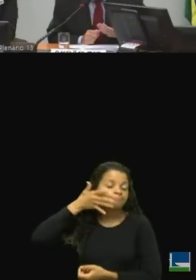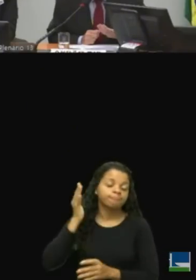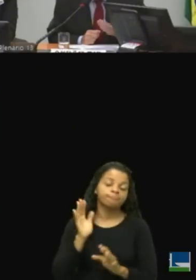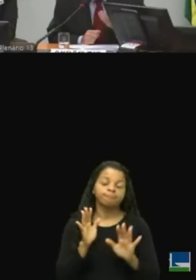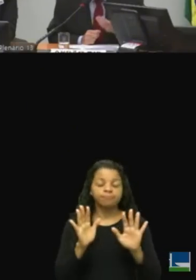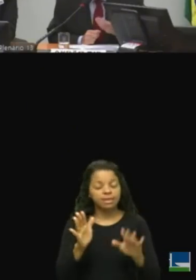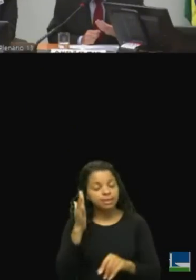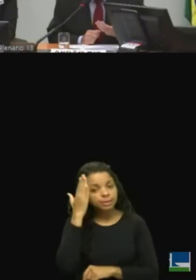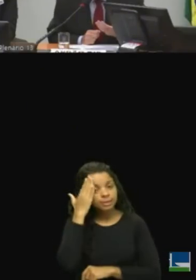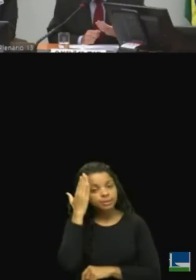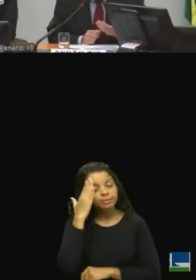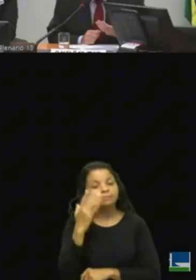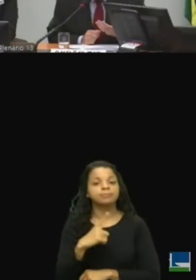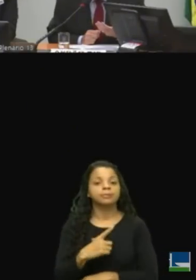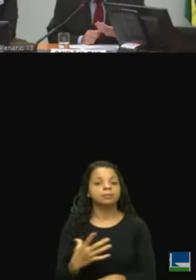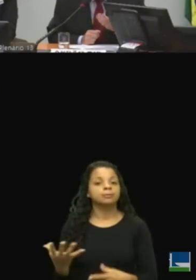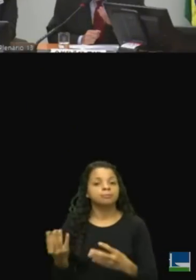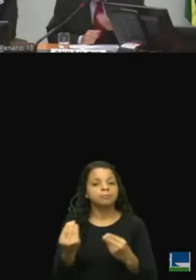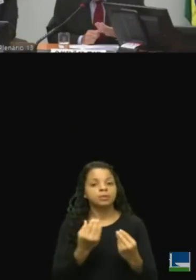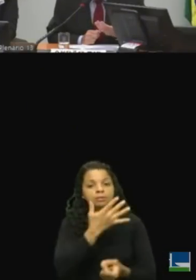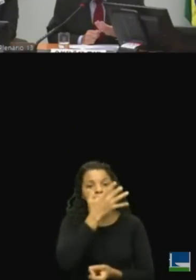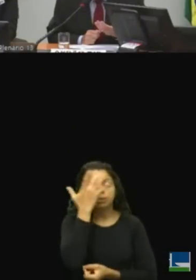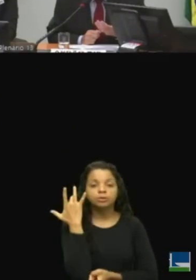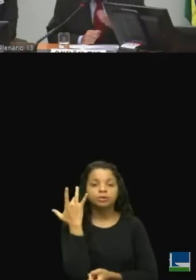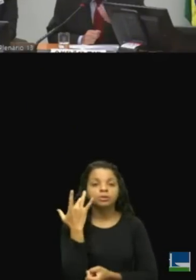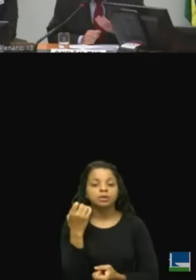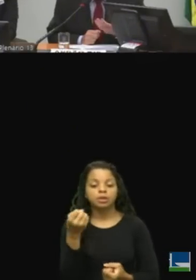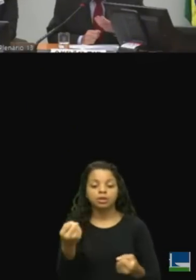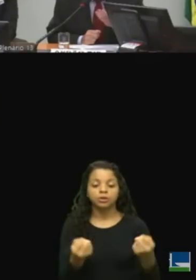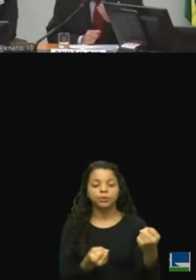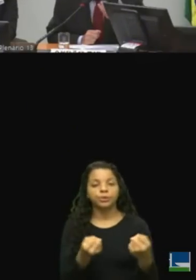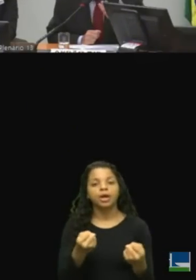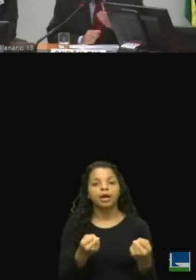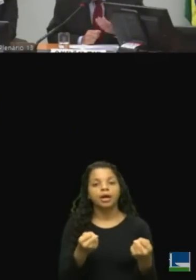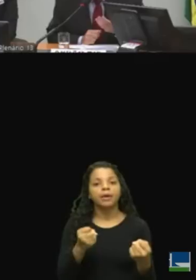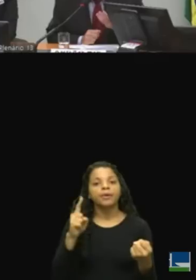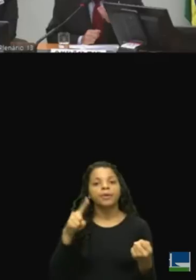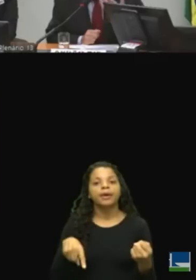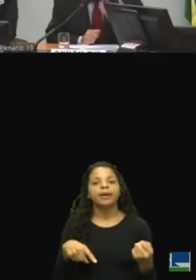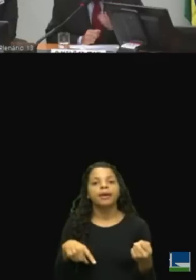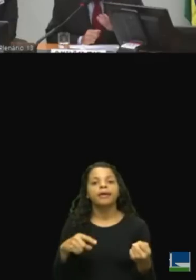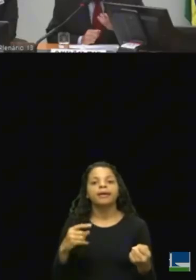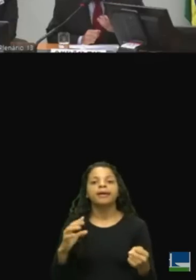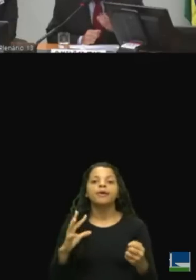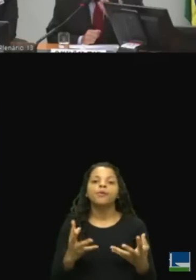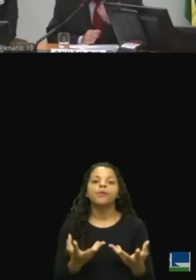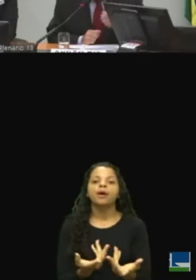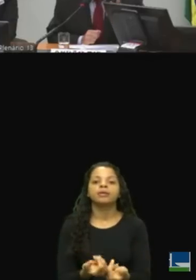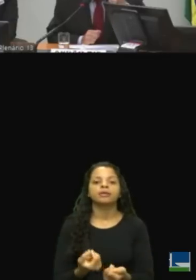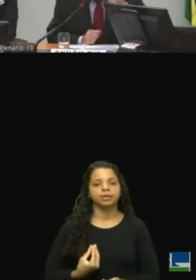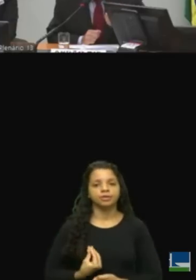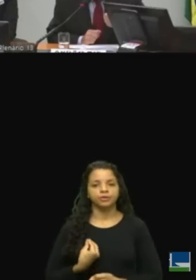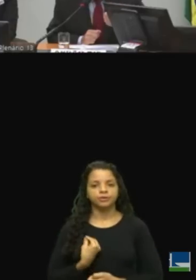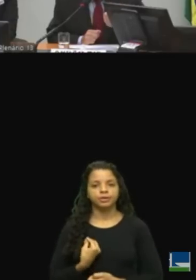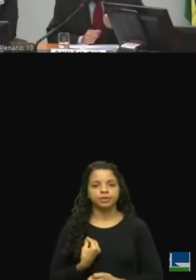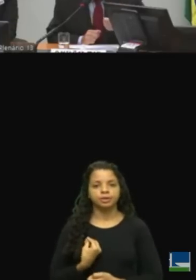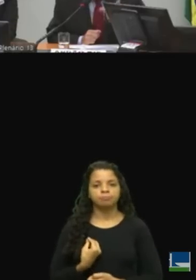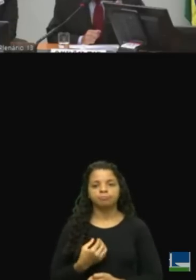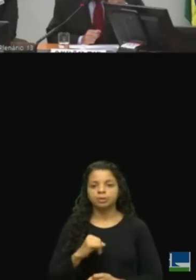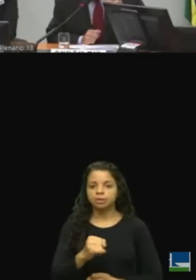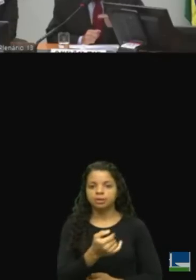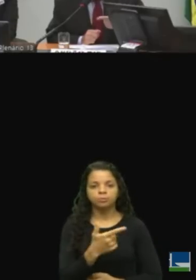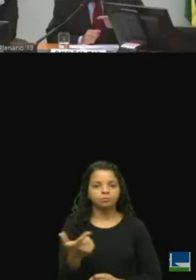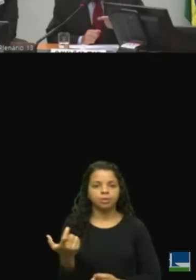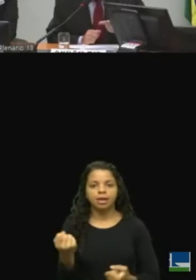sei que tem muita gente que o carro significa qualidade de vida. Sem um carro a pessoa não trabalha,